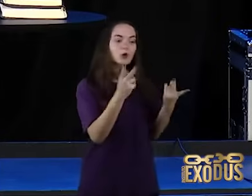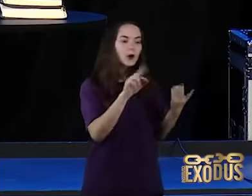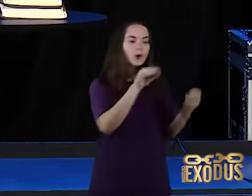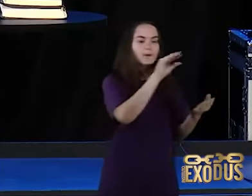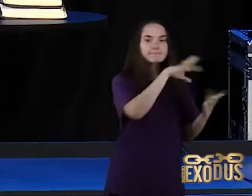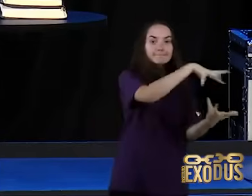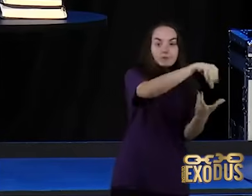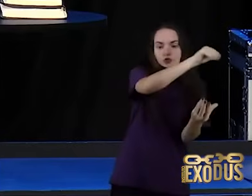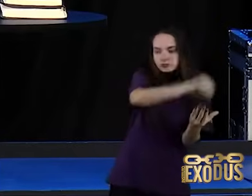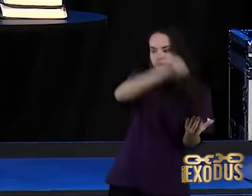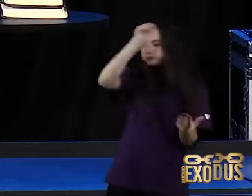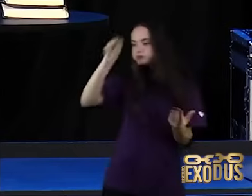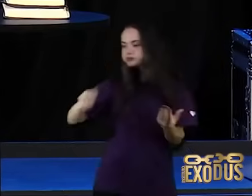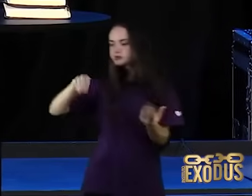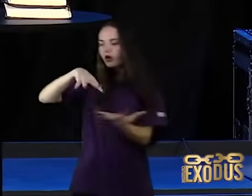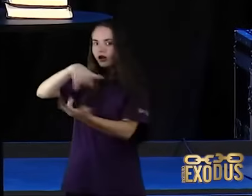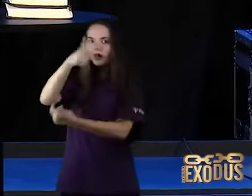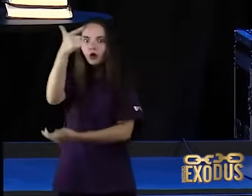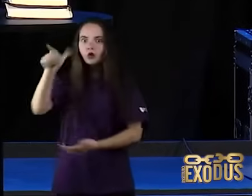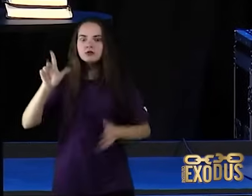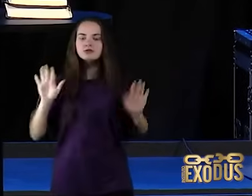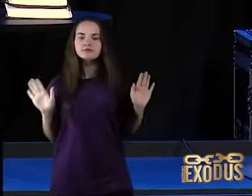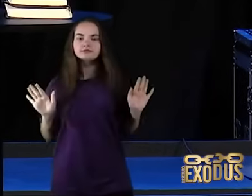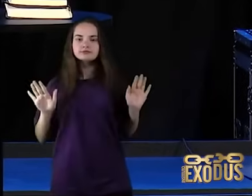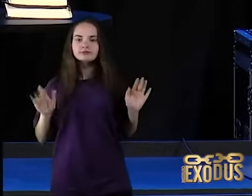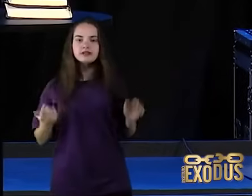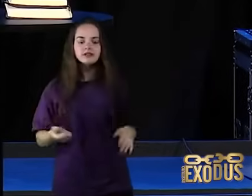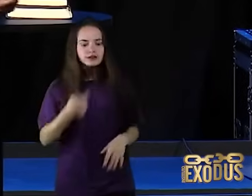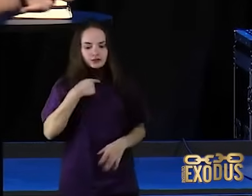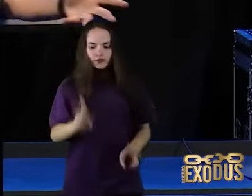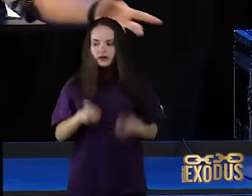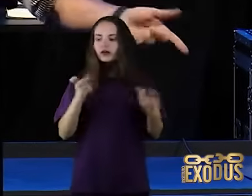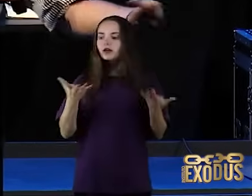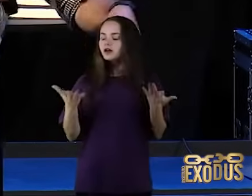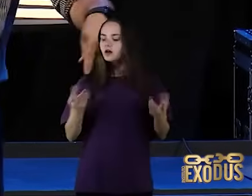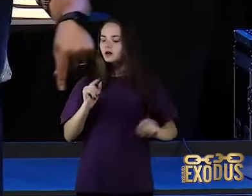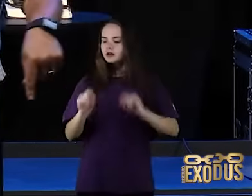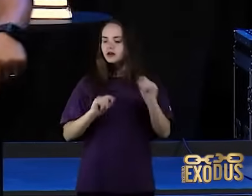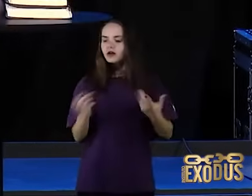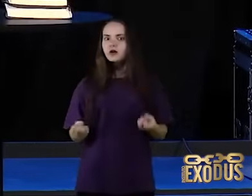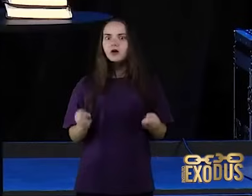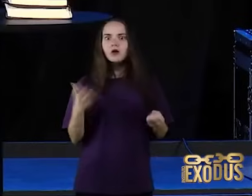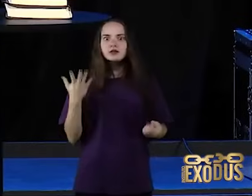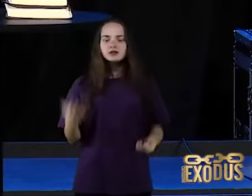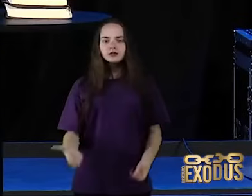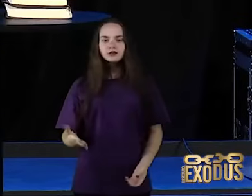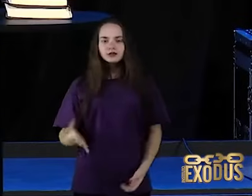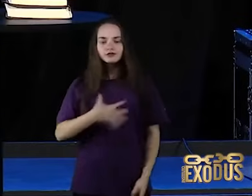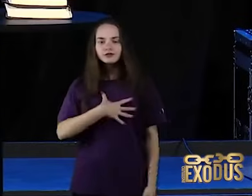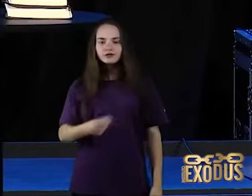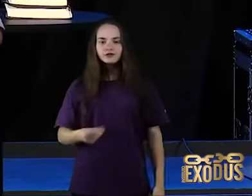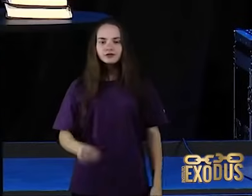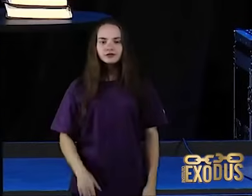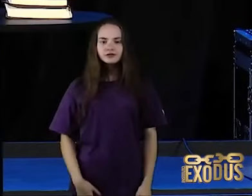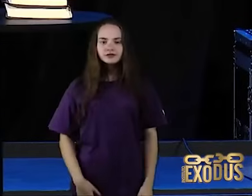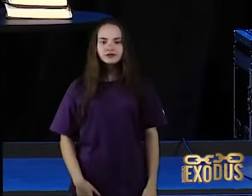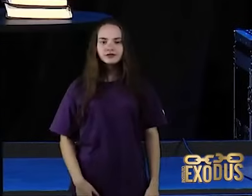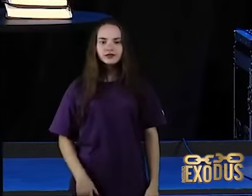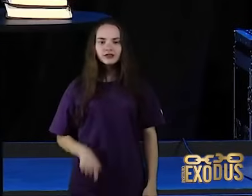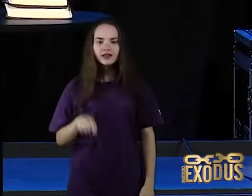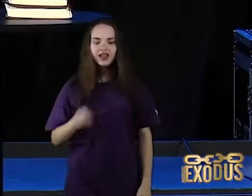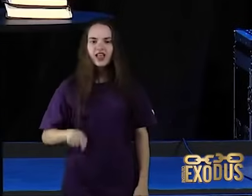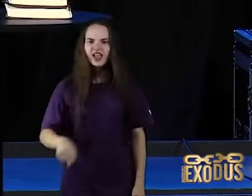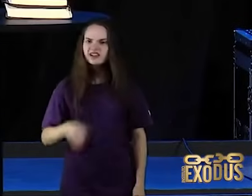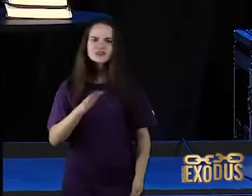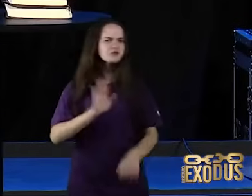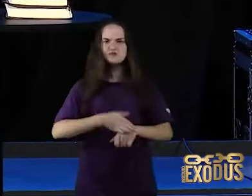percebe você não consegue mais ser que aconteceu com o meu filhinho aquele meu amigão Sabe aquele garoto legal ele não é mais legal porque ele fez 10